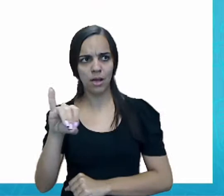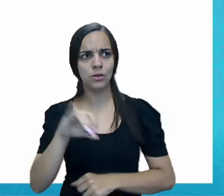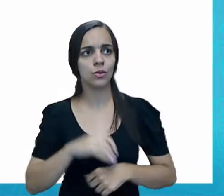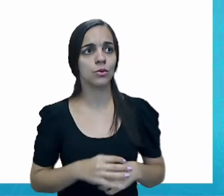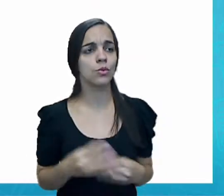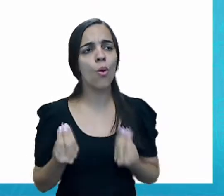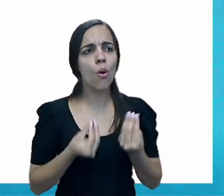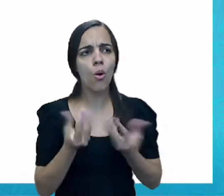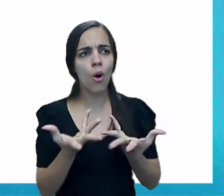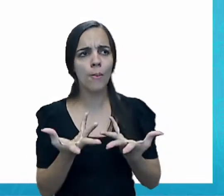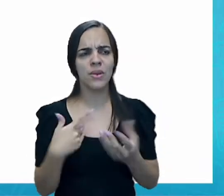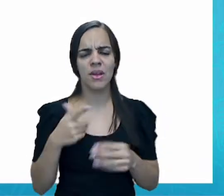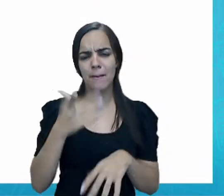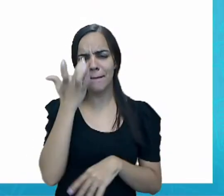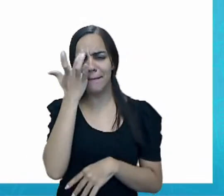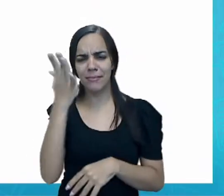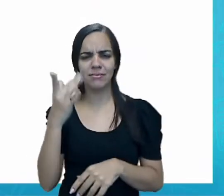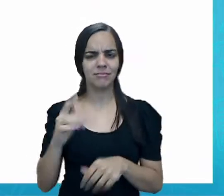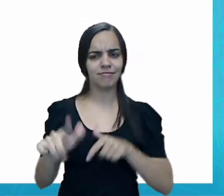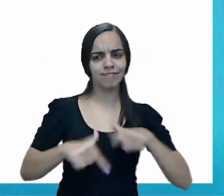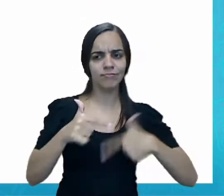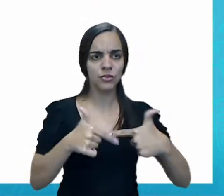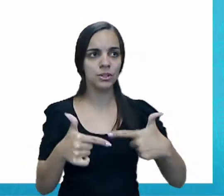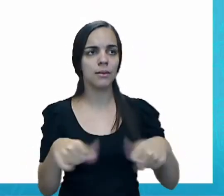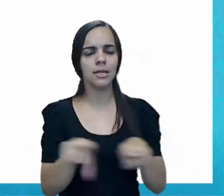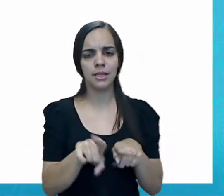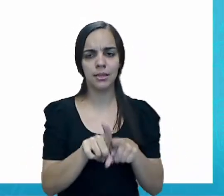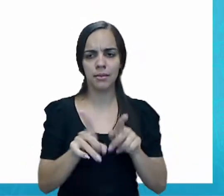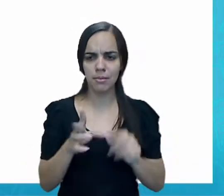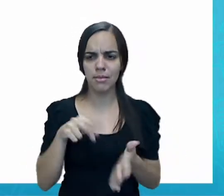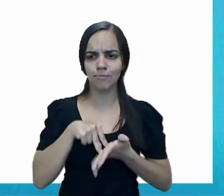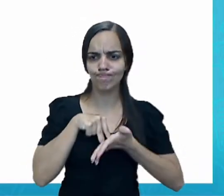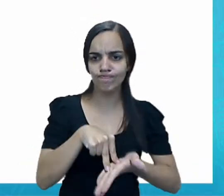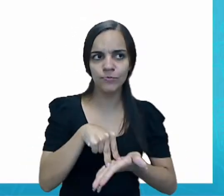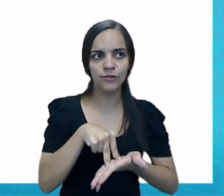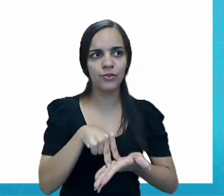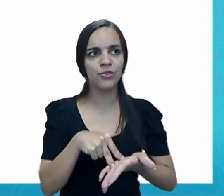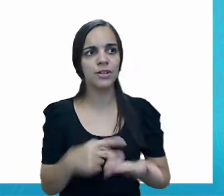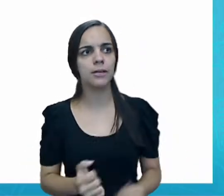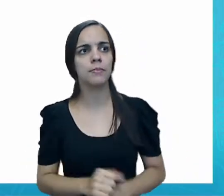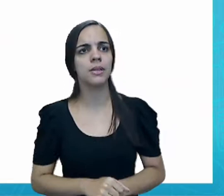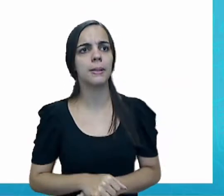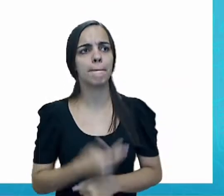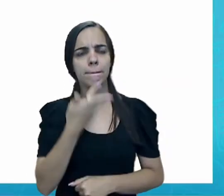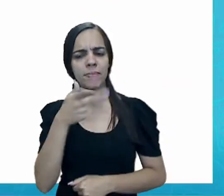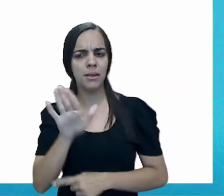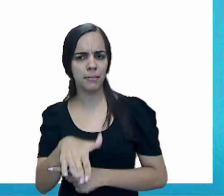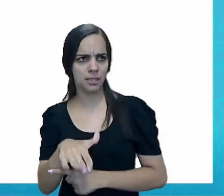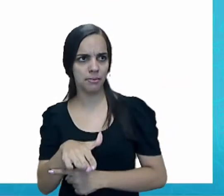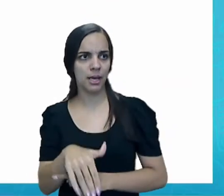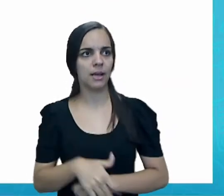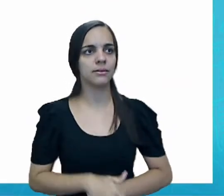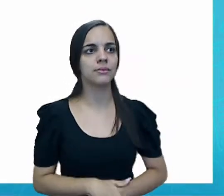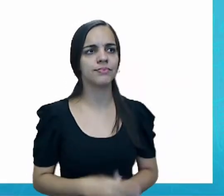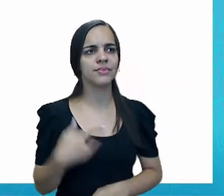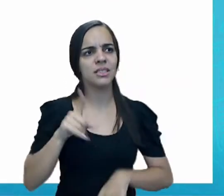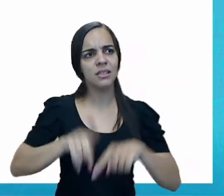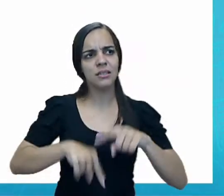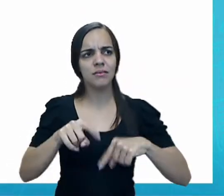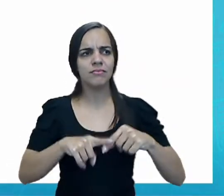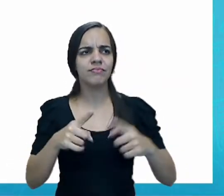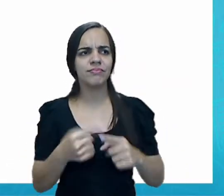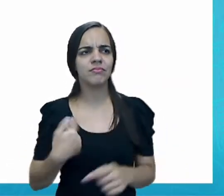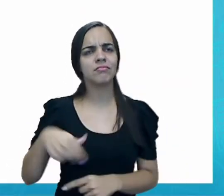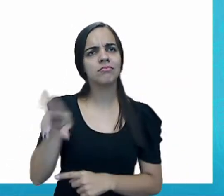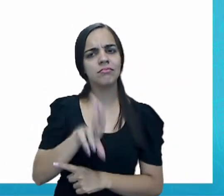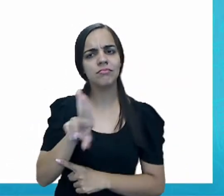ser trabalhado e mais resistente do que o ferro e também mais barato. Essa matéria passa a ser